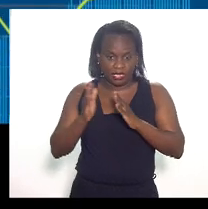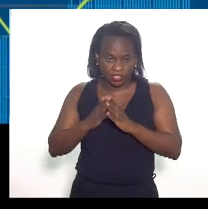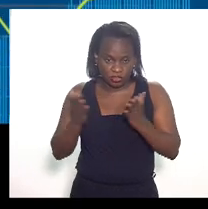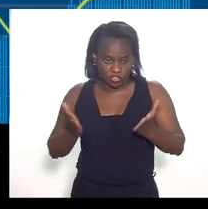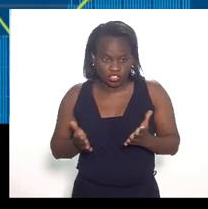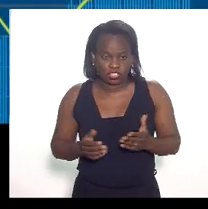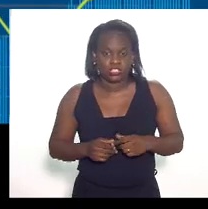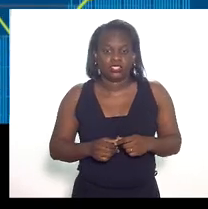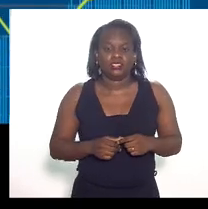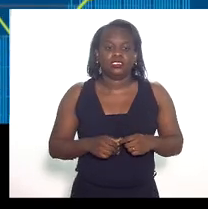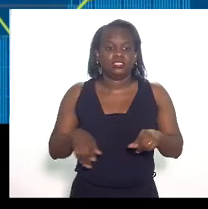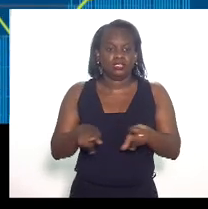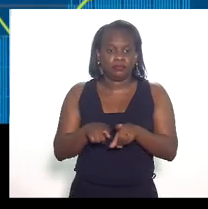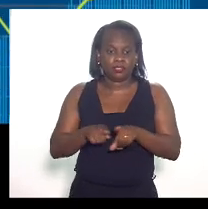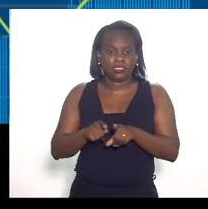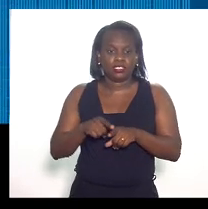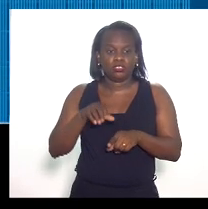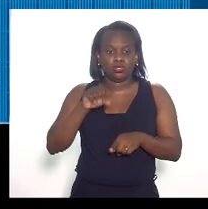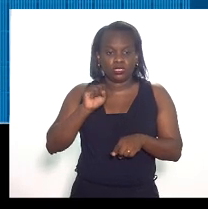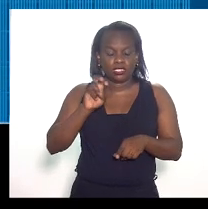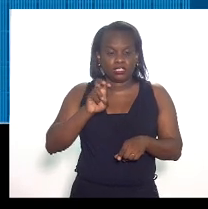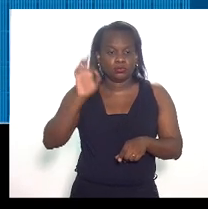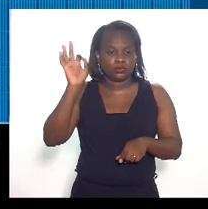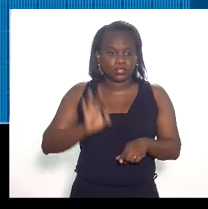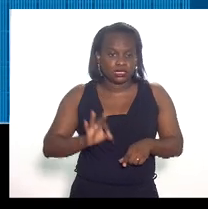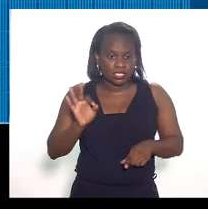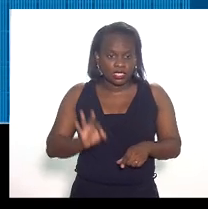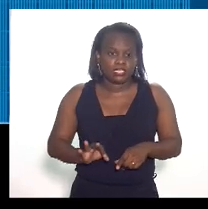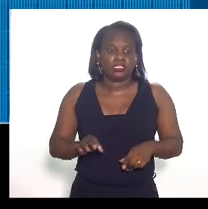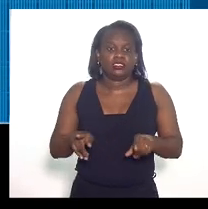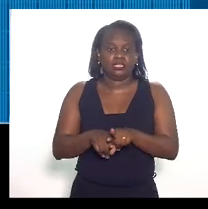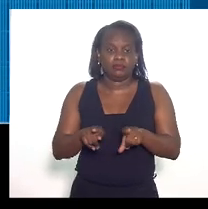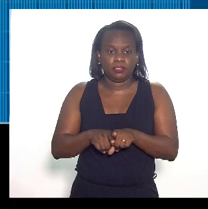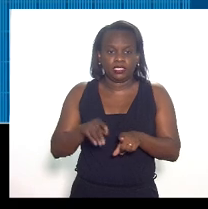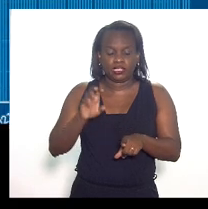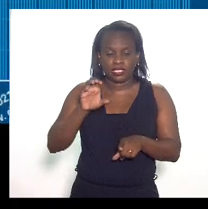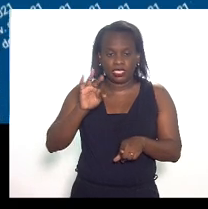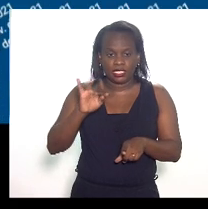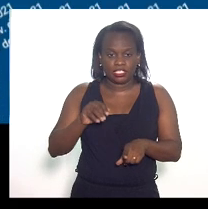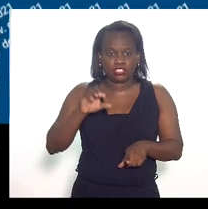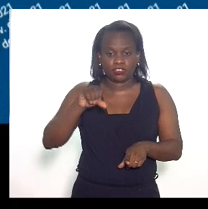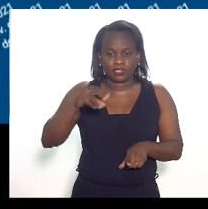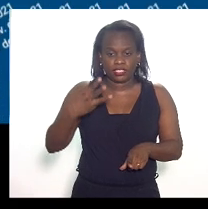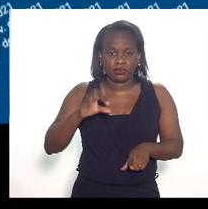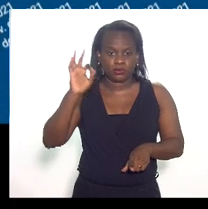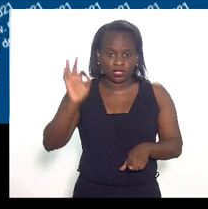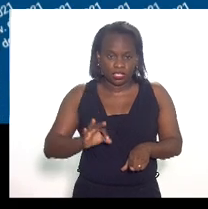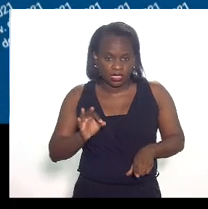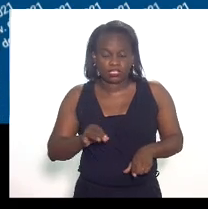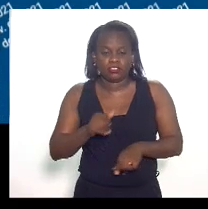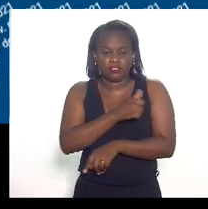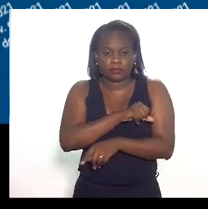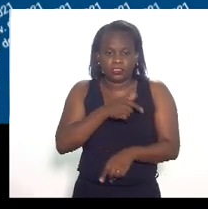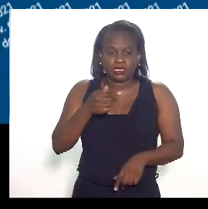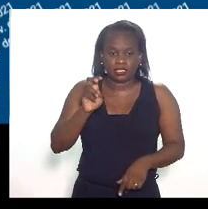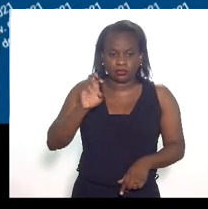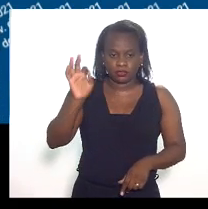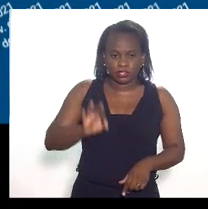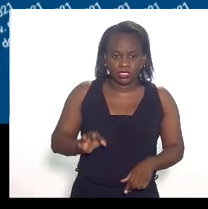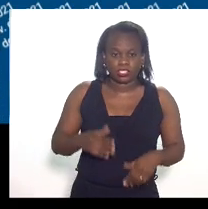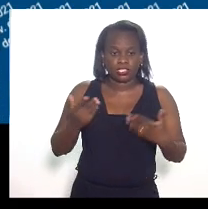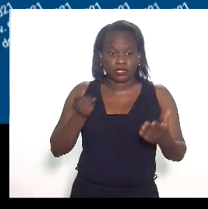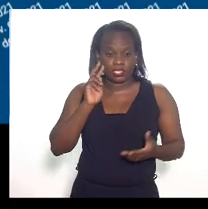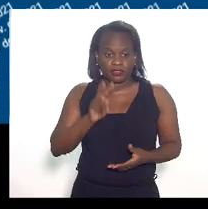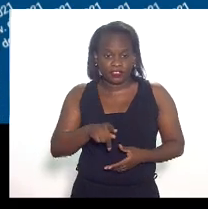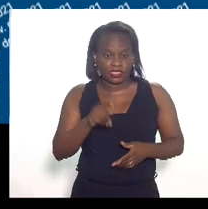hoje. A taxa de ocupação de 85%, a taxa de ocupação de CTI de 93% de enfermaria. Aqui, vereador, a